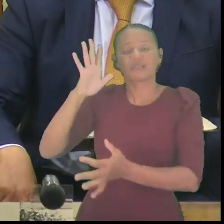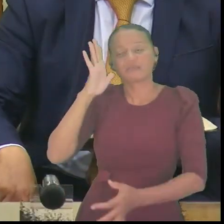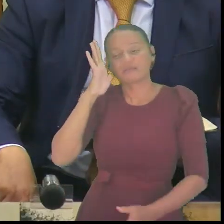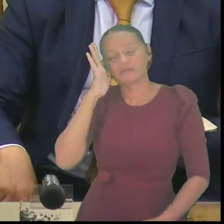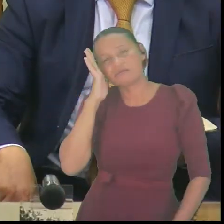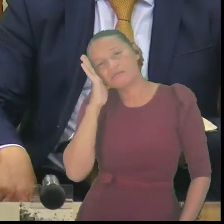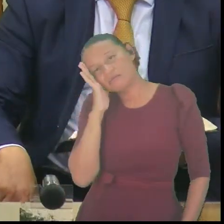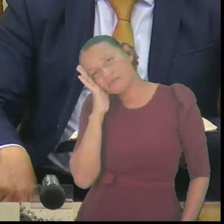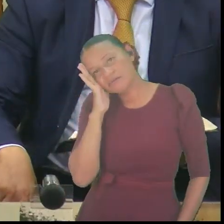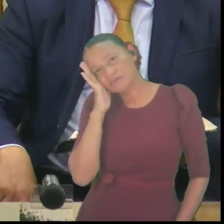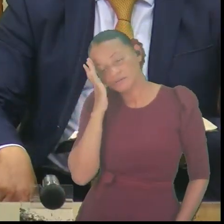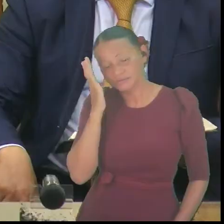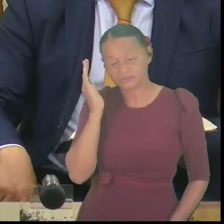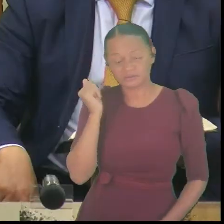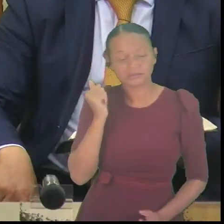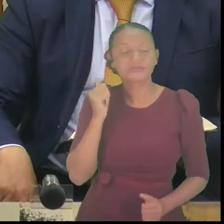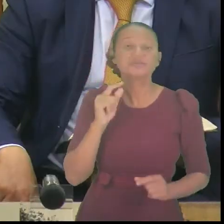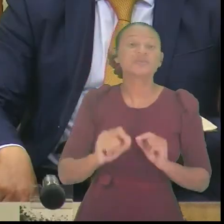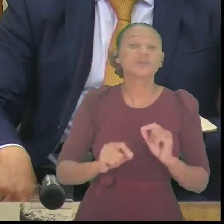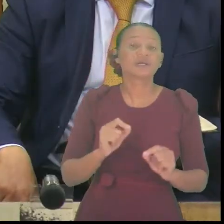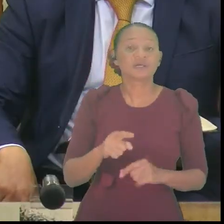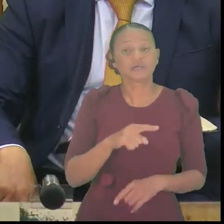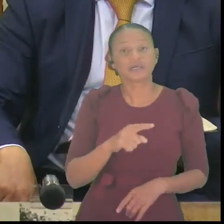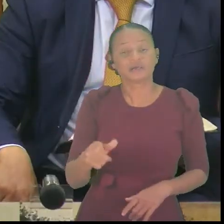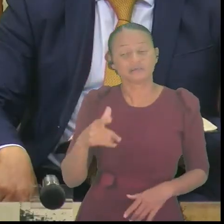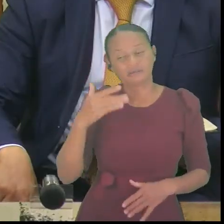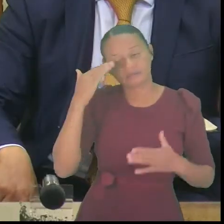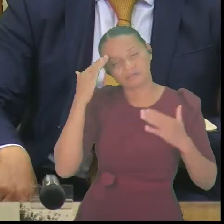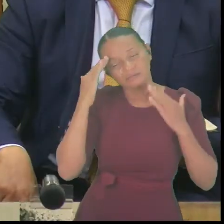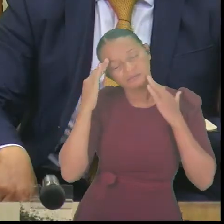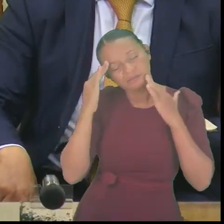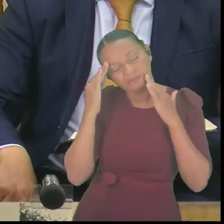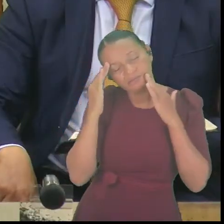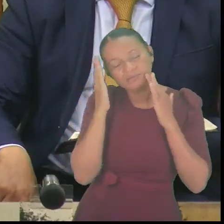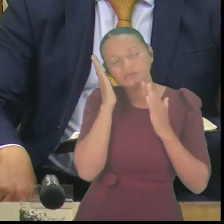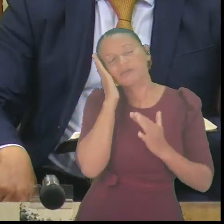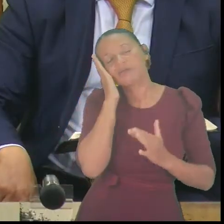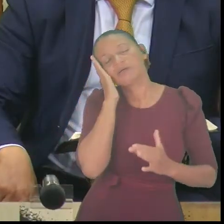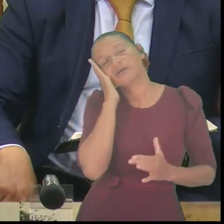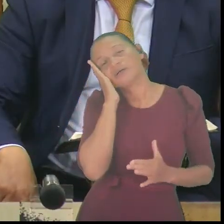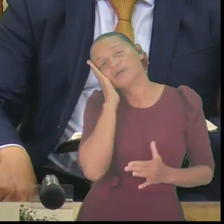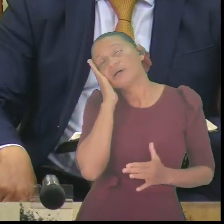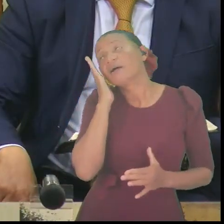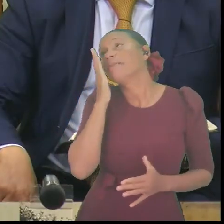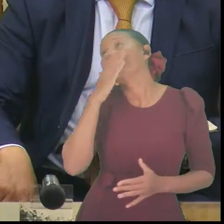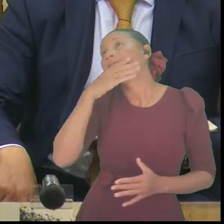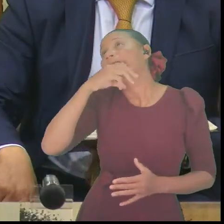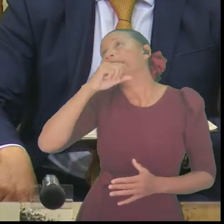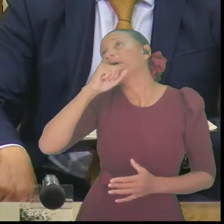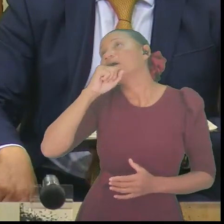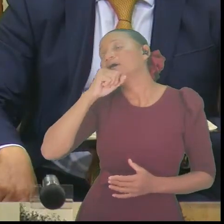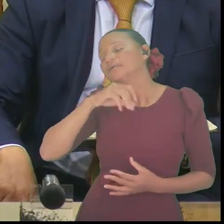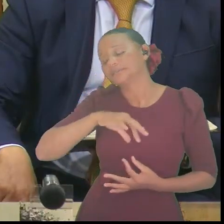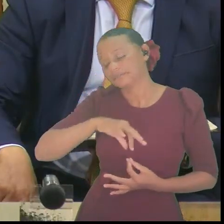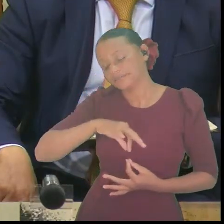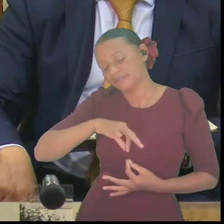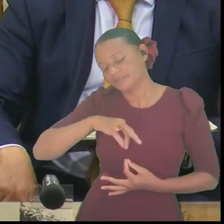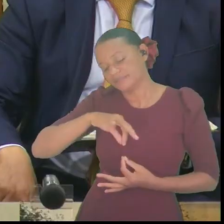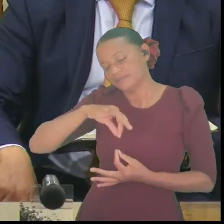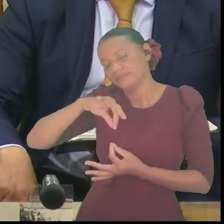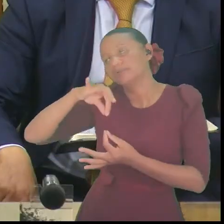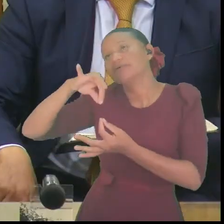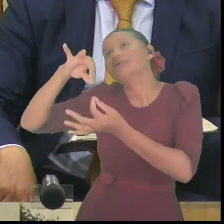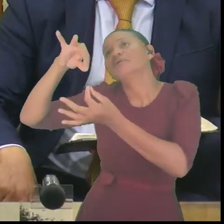texto quer dizer no original? Seria mais ou menos assim: você ajeita a cabeça, a posição que você quer, e diz: Pai, nas tuas mãos eu entrego o meu